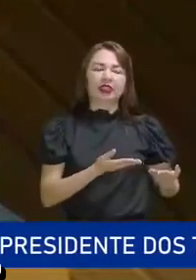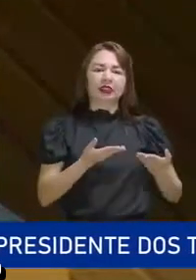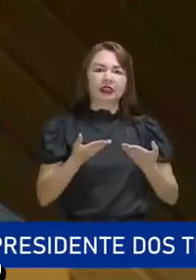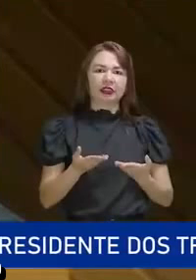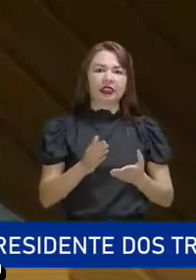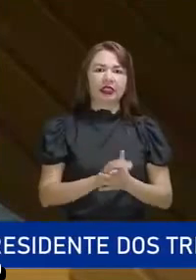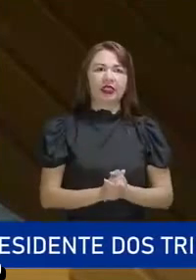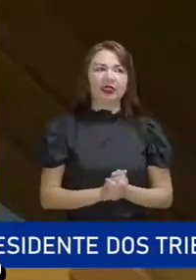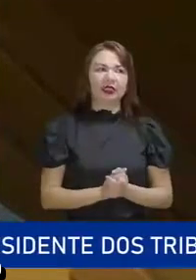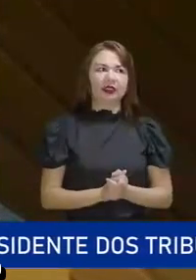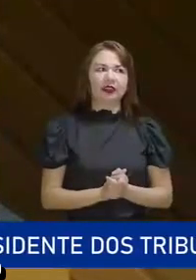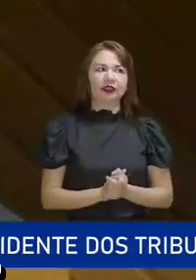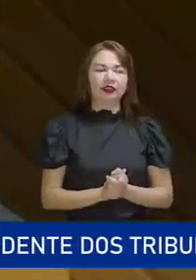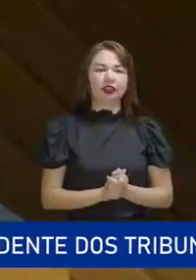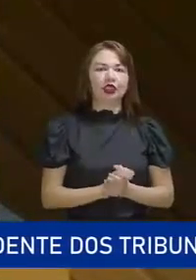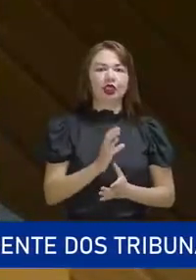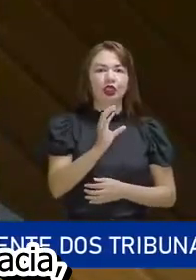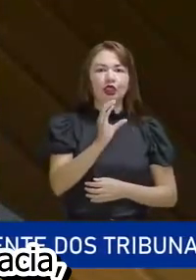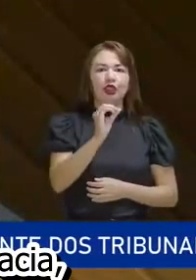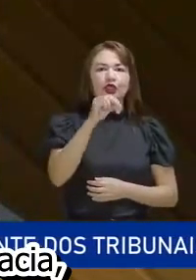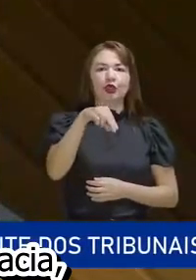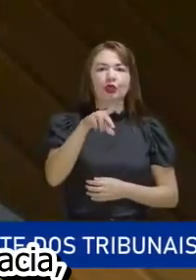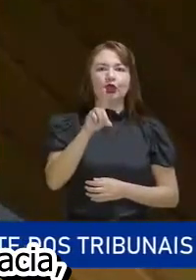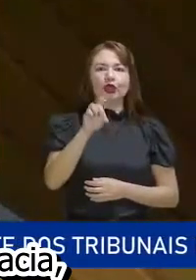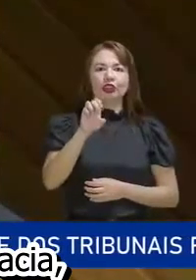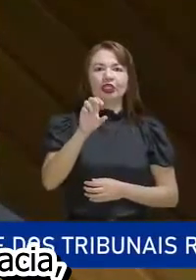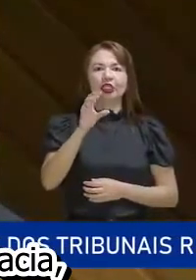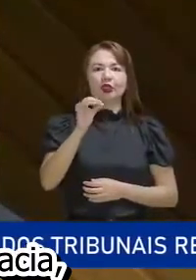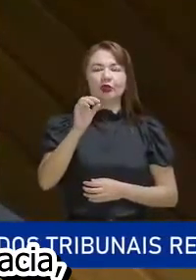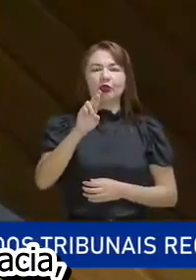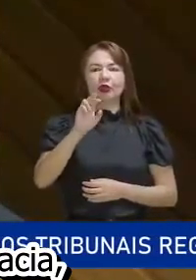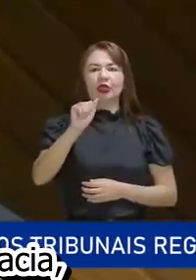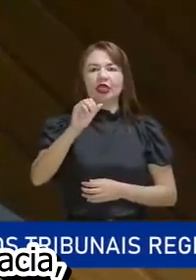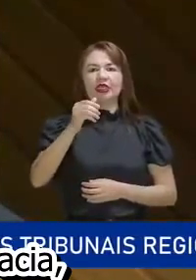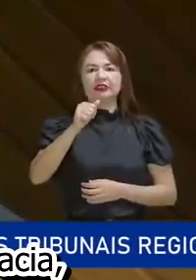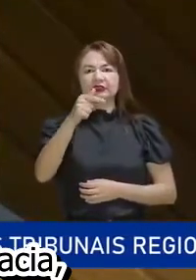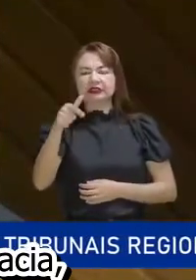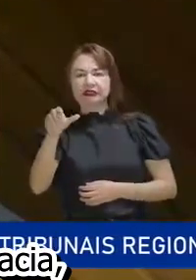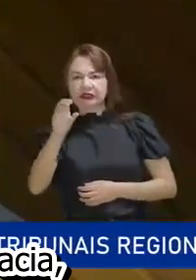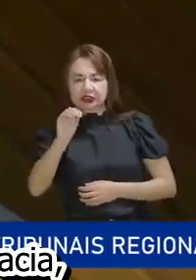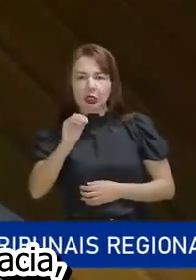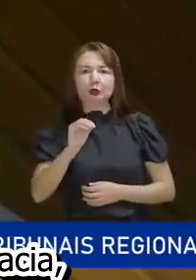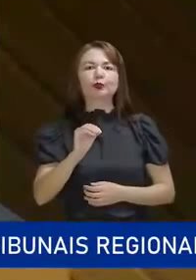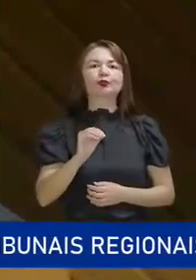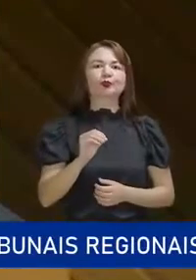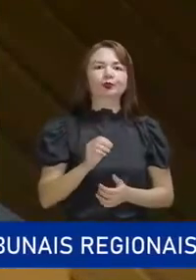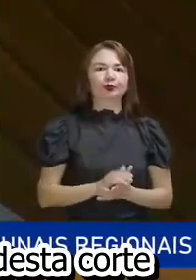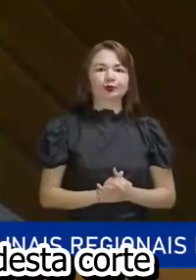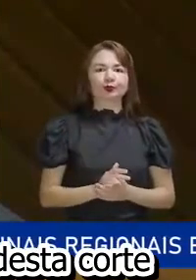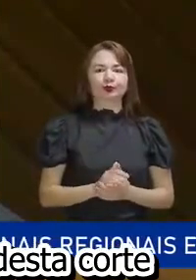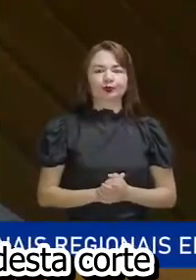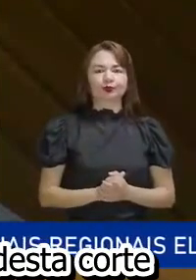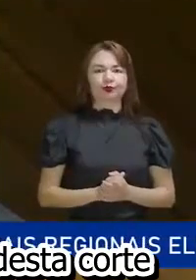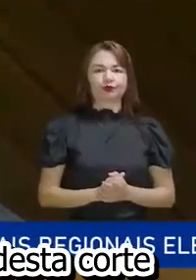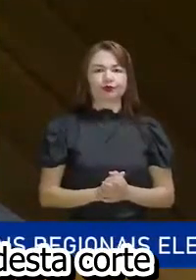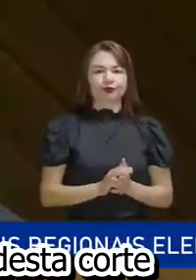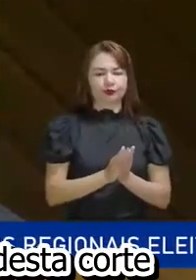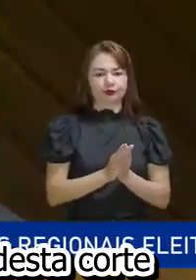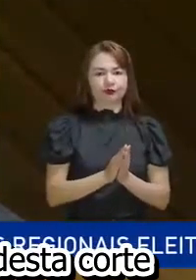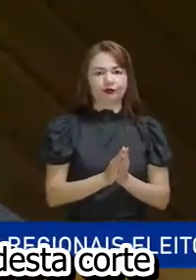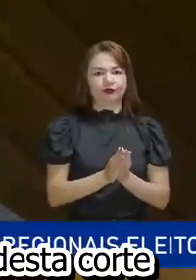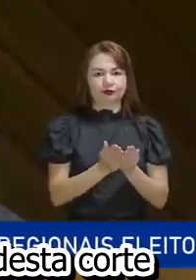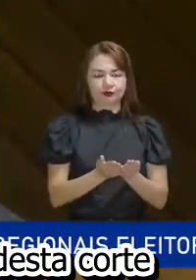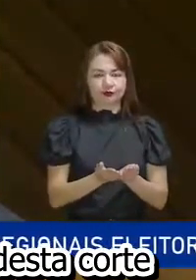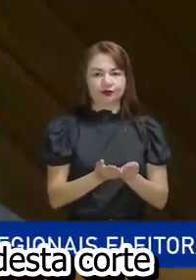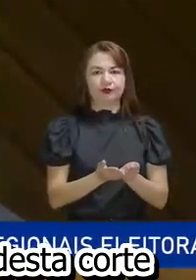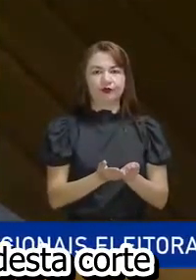de distintas condecorações. A primeira delas, denominada Guardião da Democracia, é de autoria do desembargador